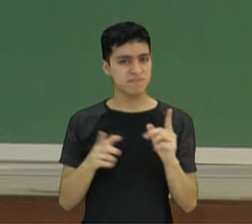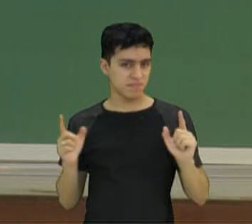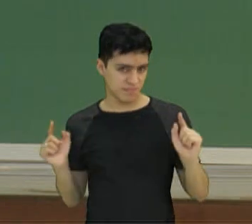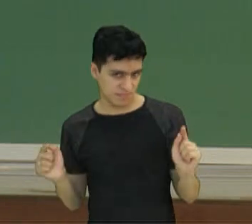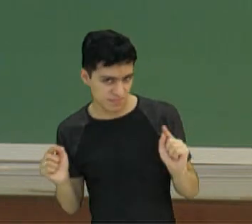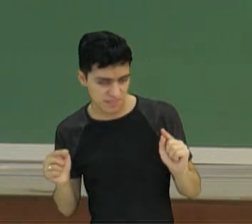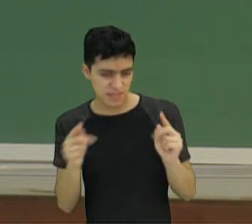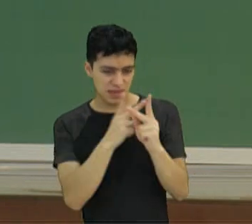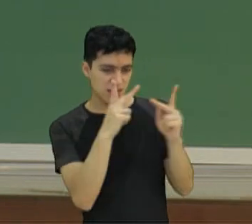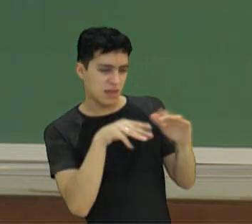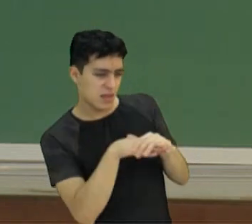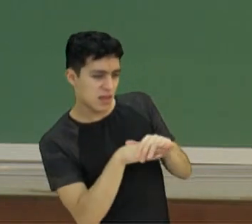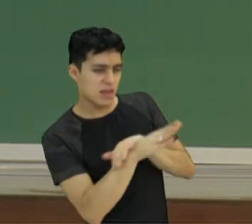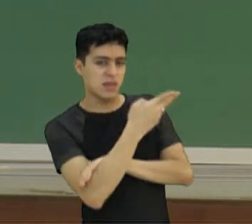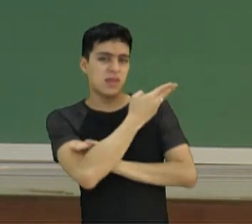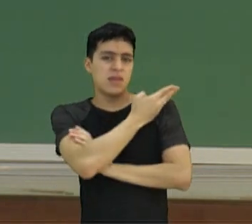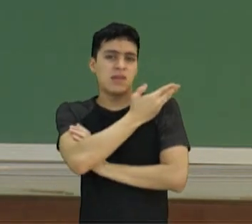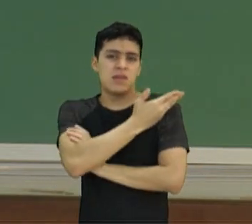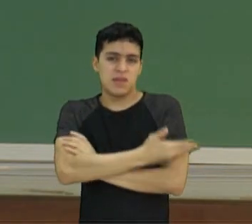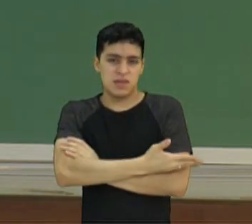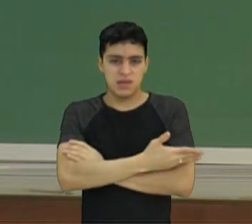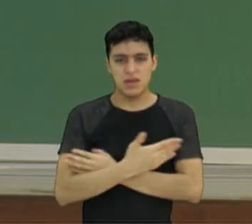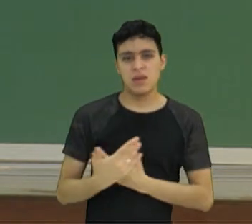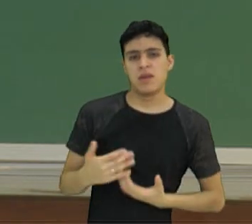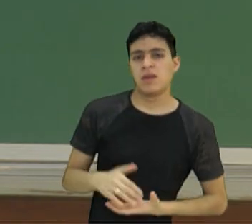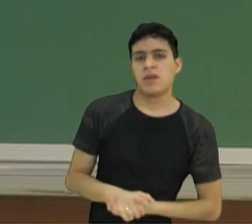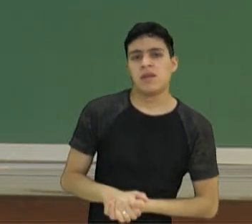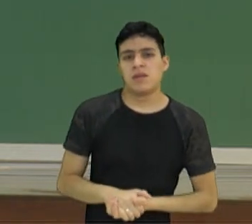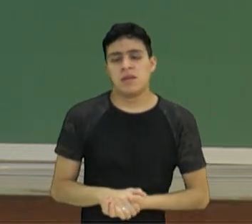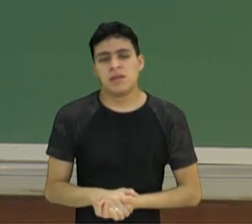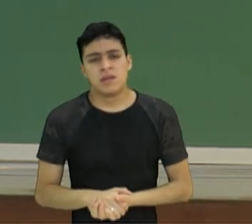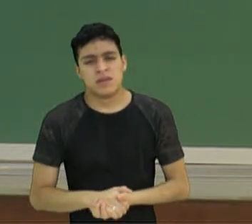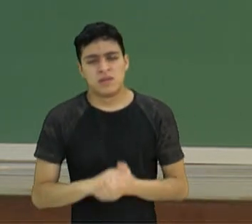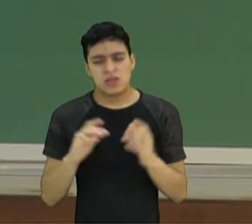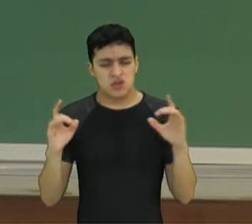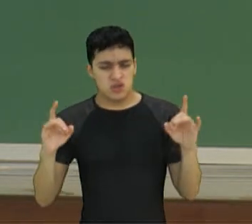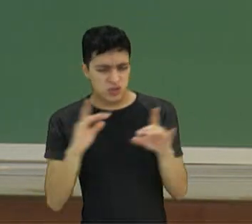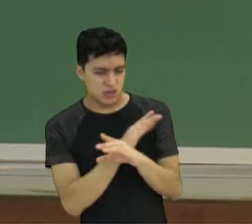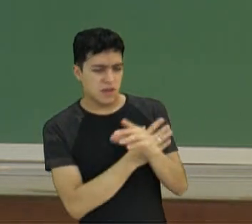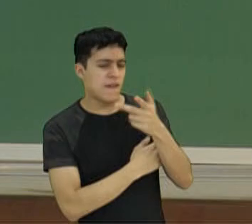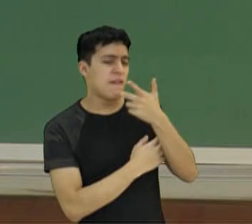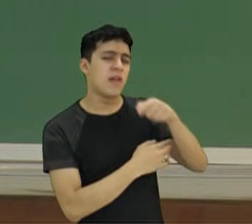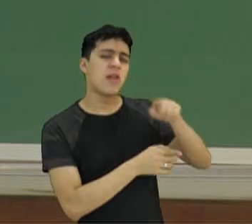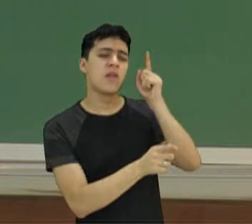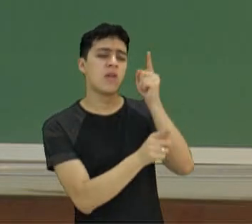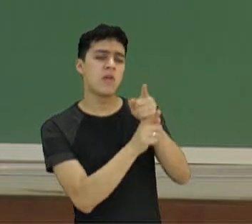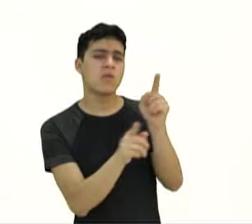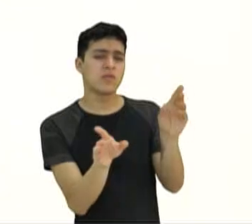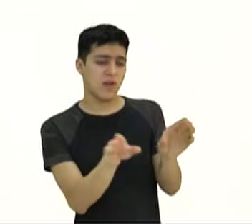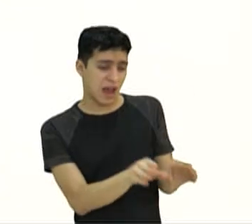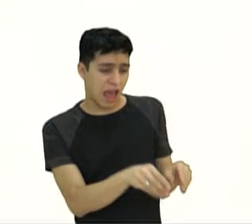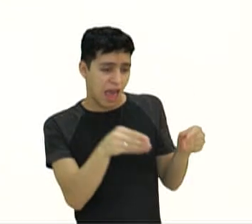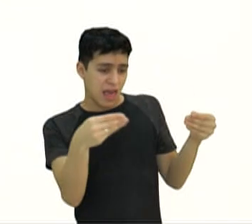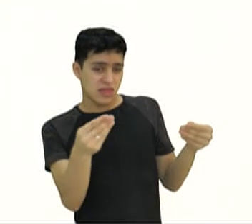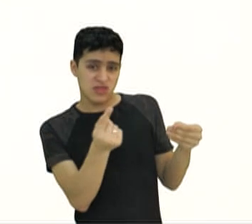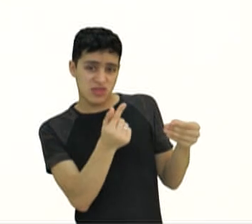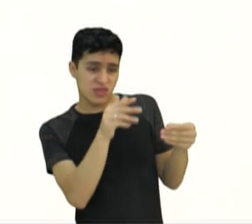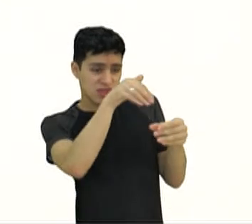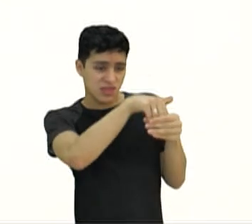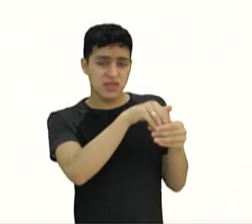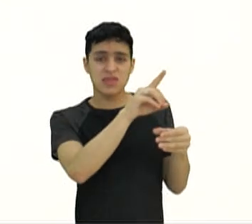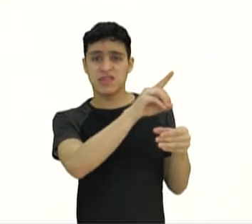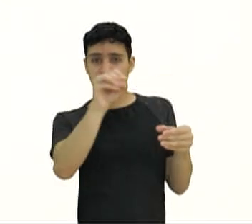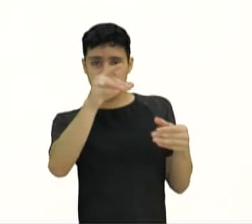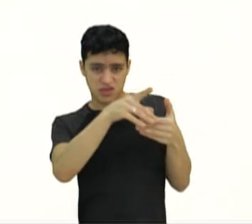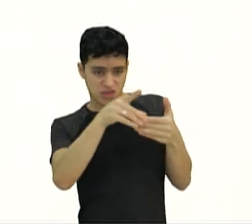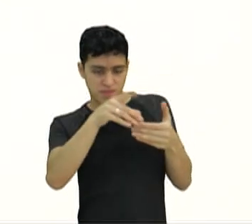ok? Beleza, vamos seguir. Daí, terminou aqui com ela falando que ela achou a carteira com os $100 dentro. Daí o